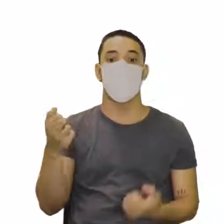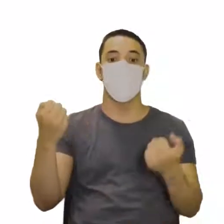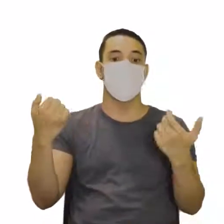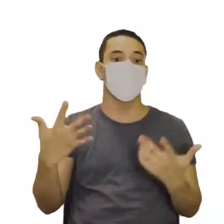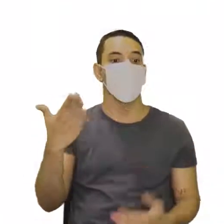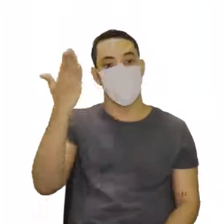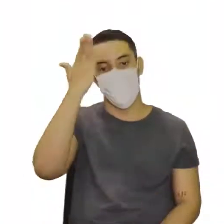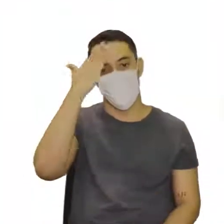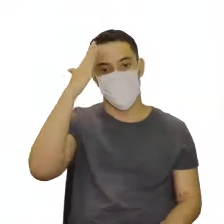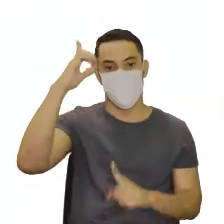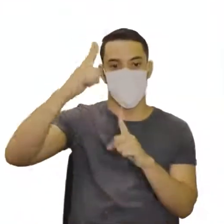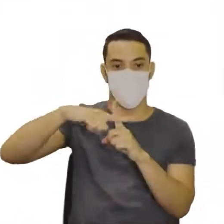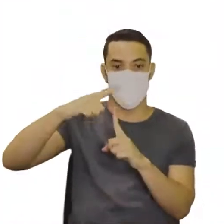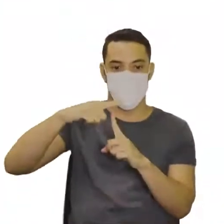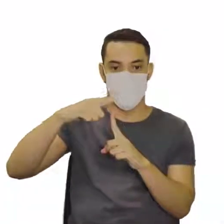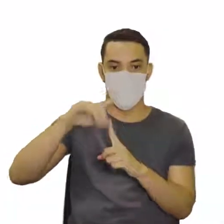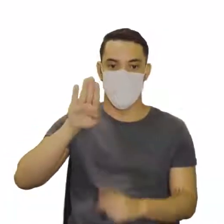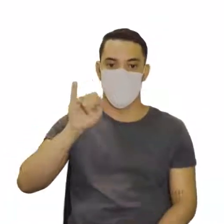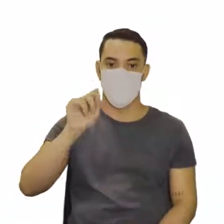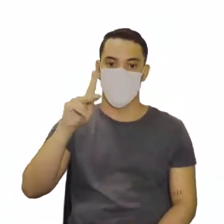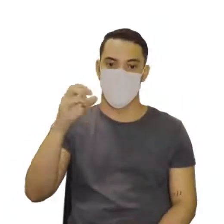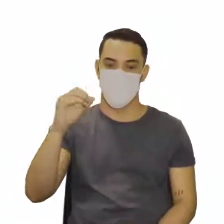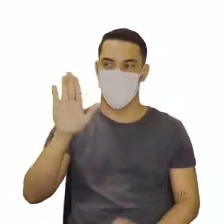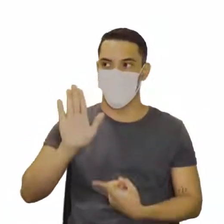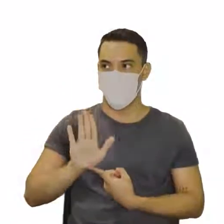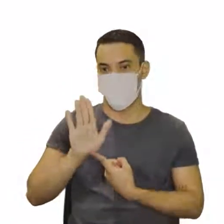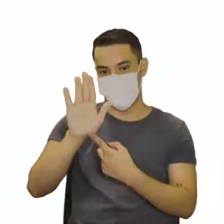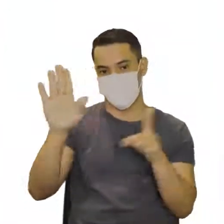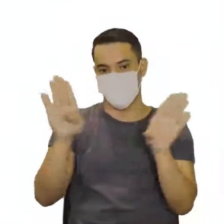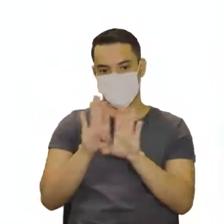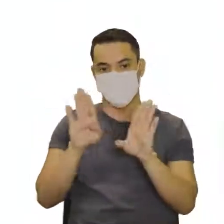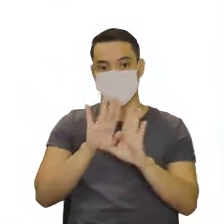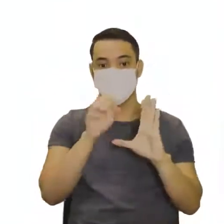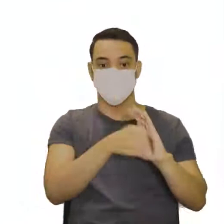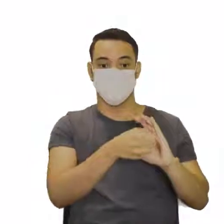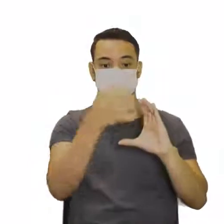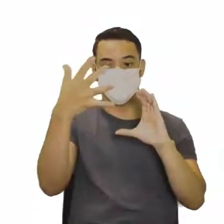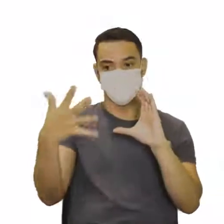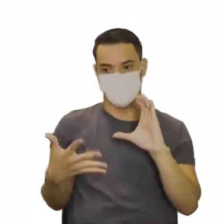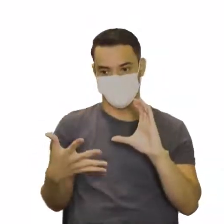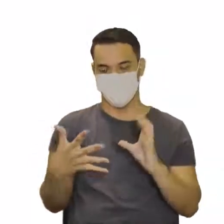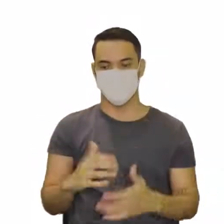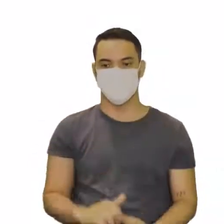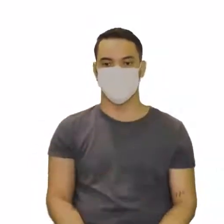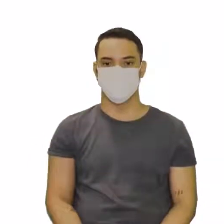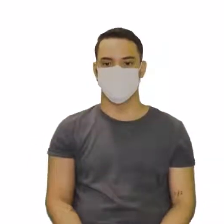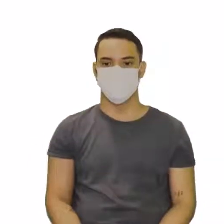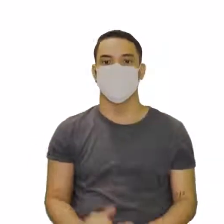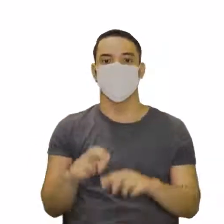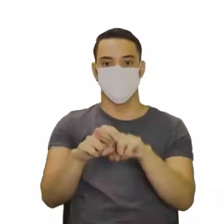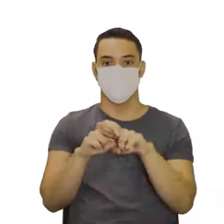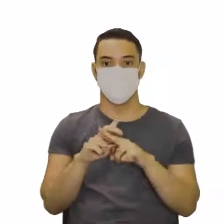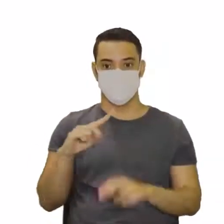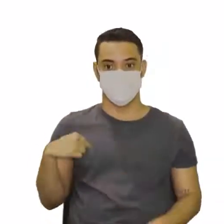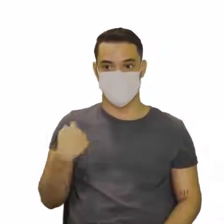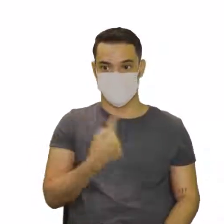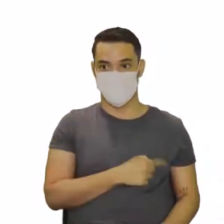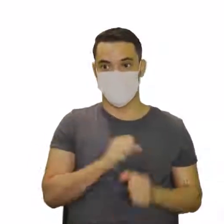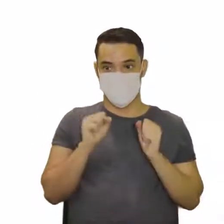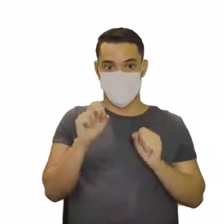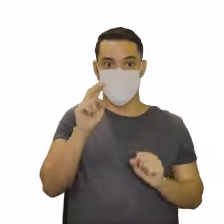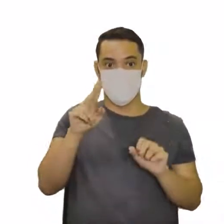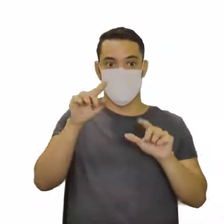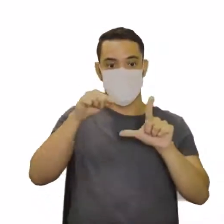o tipo de bipolo apresentado e as características desse bipolo. Então aqui nós podemos ver que esse gráfico